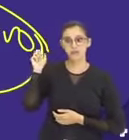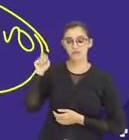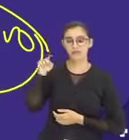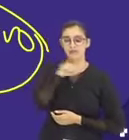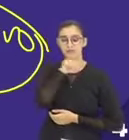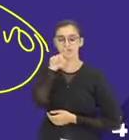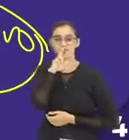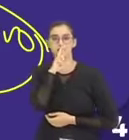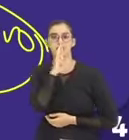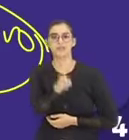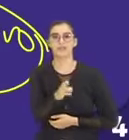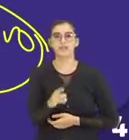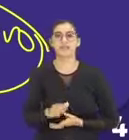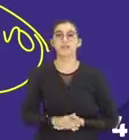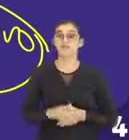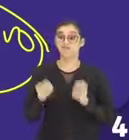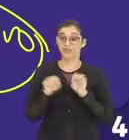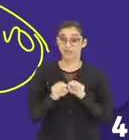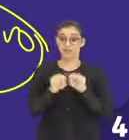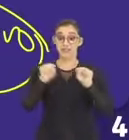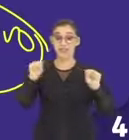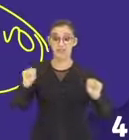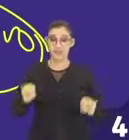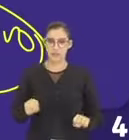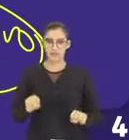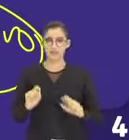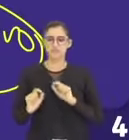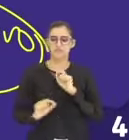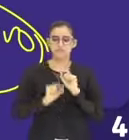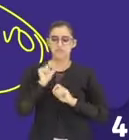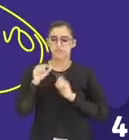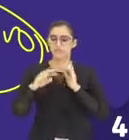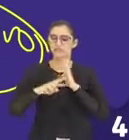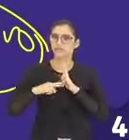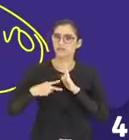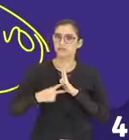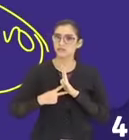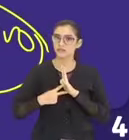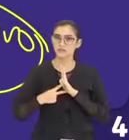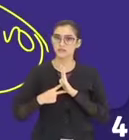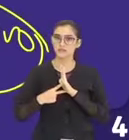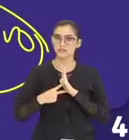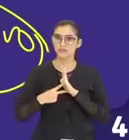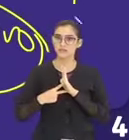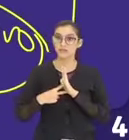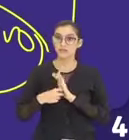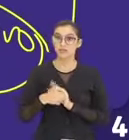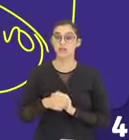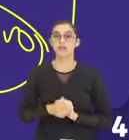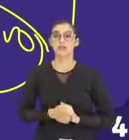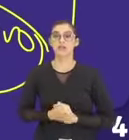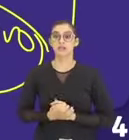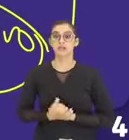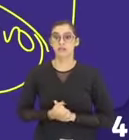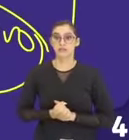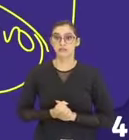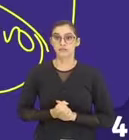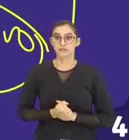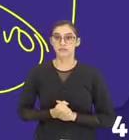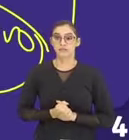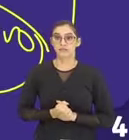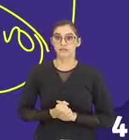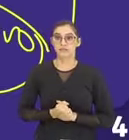é sistemático. Opa, o que é sistemático? É algo que é, podemos dizer